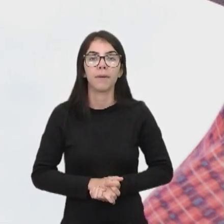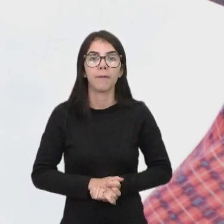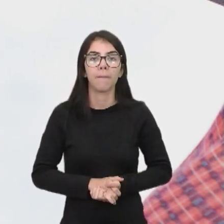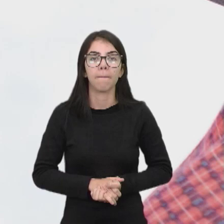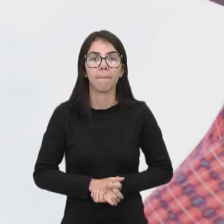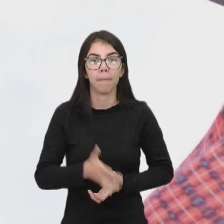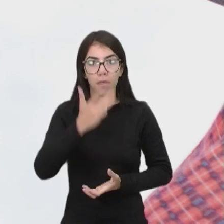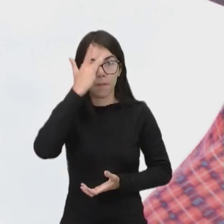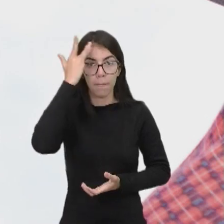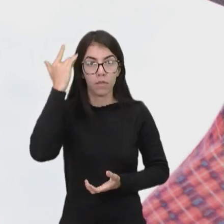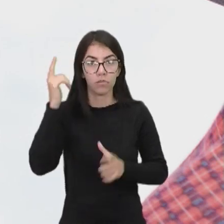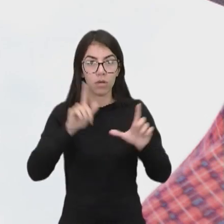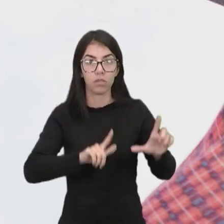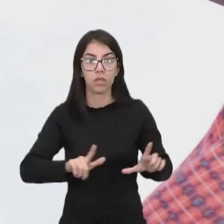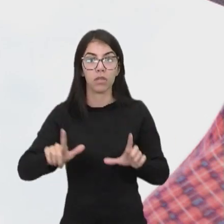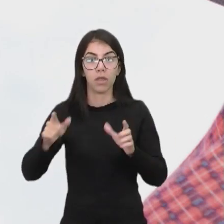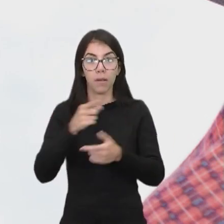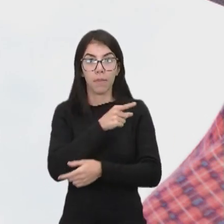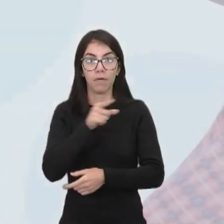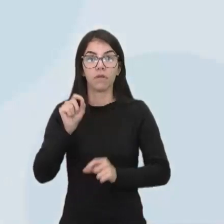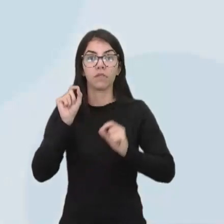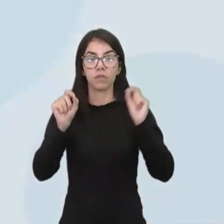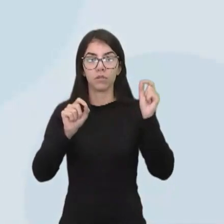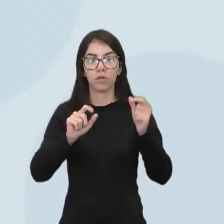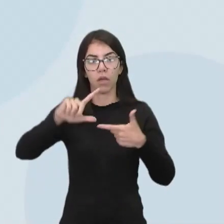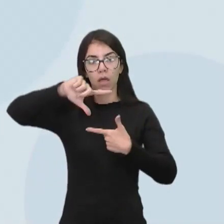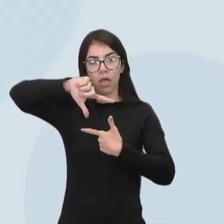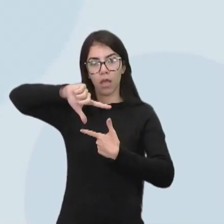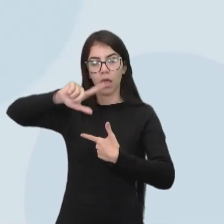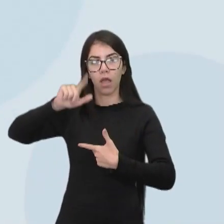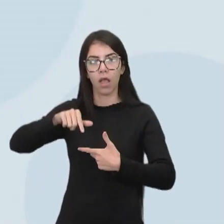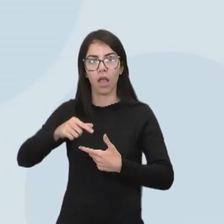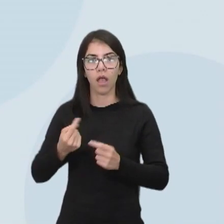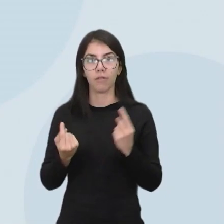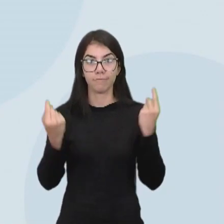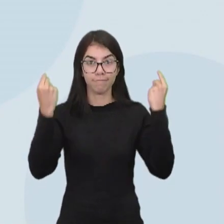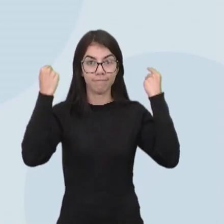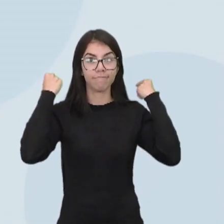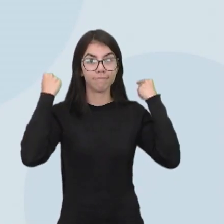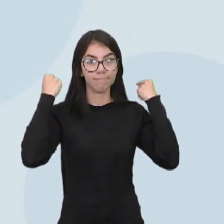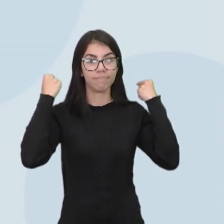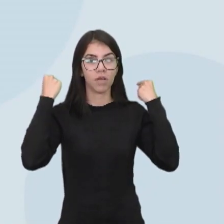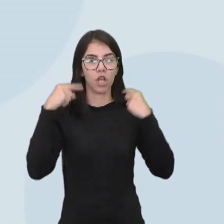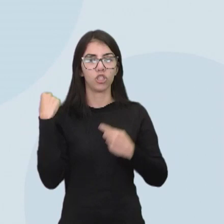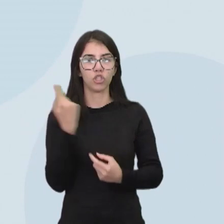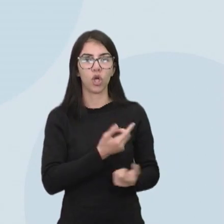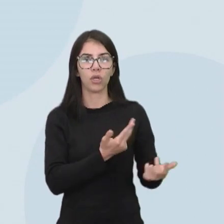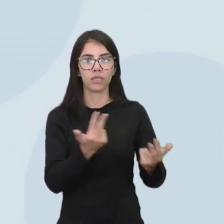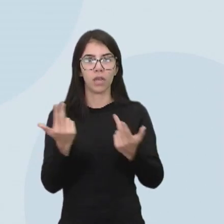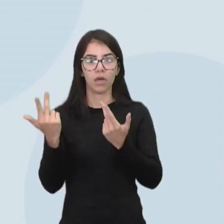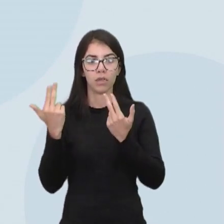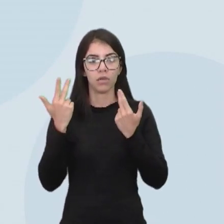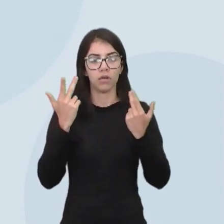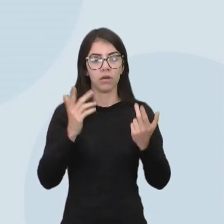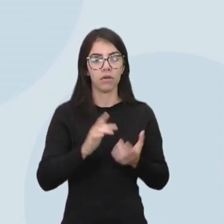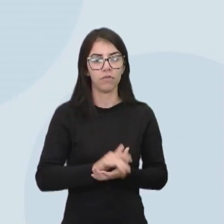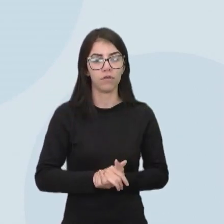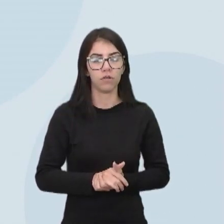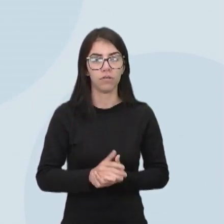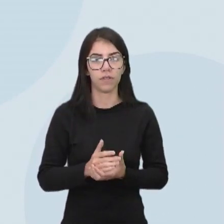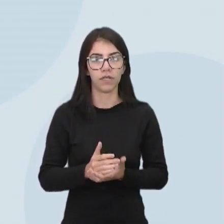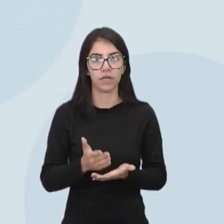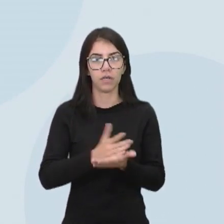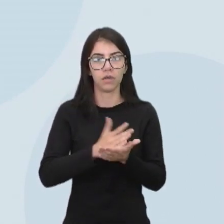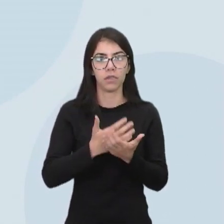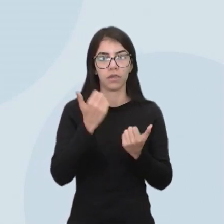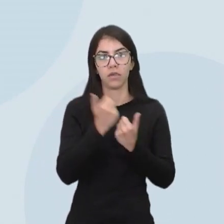Pessoal, tá aí na tela para vocês, essa então é a imagem que a gente está usando no Chroma Key. É uma foto aí com representantes da etnia Maasai,